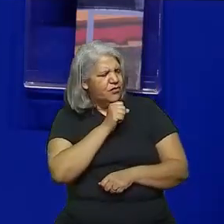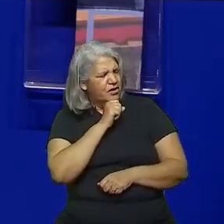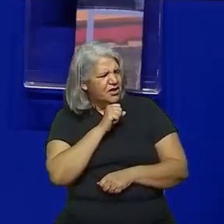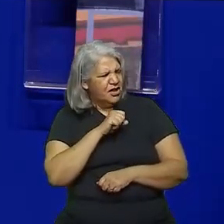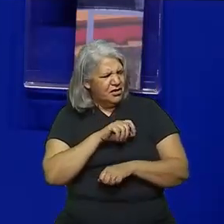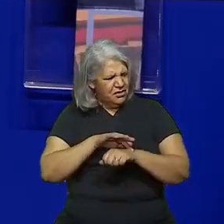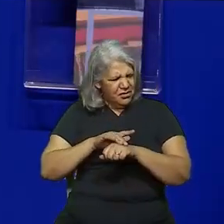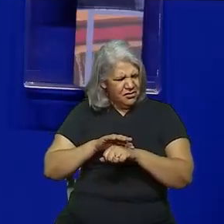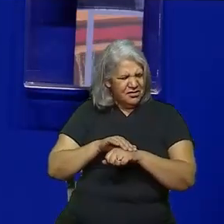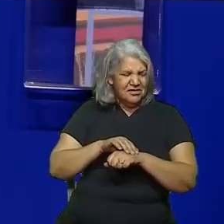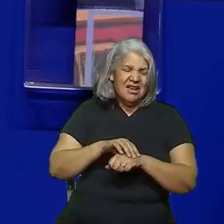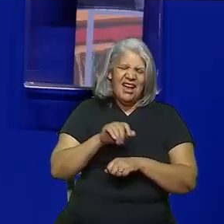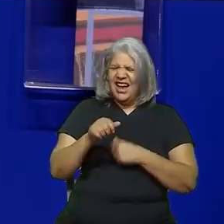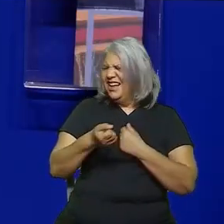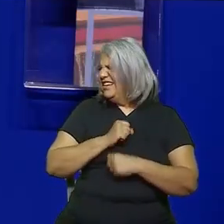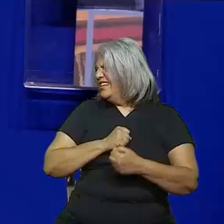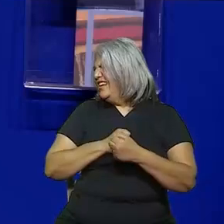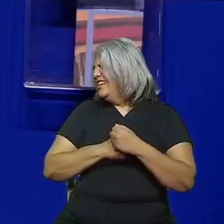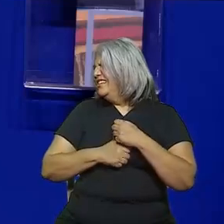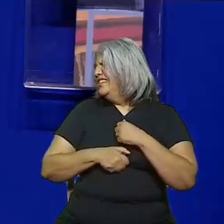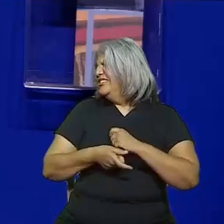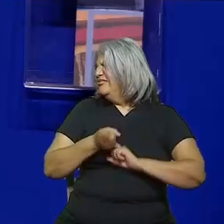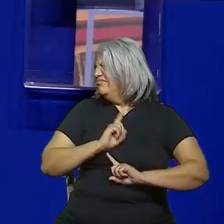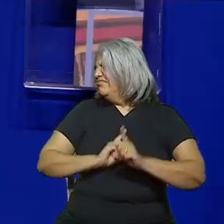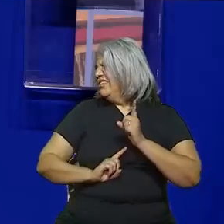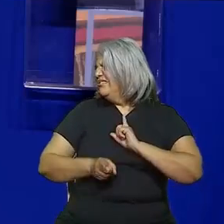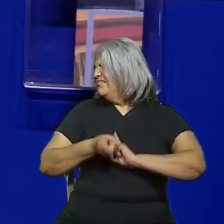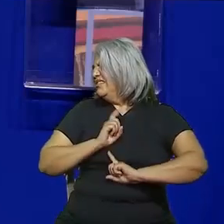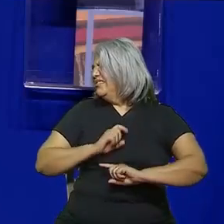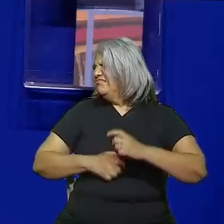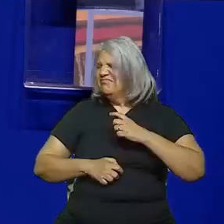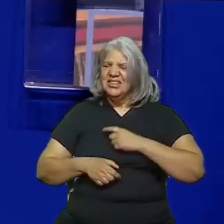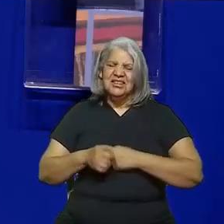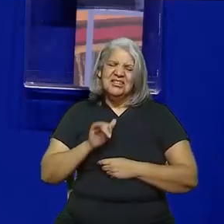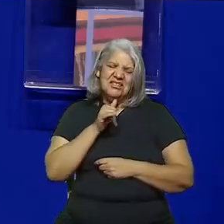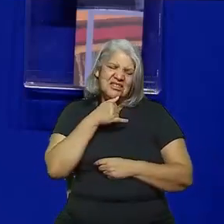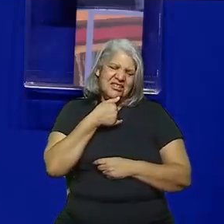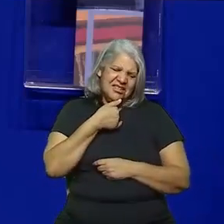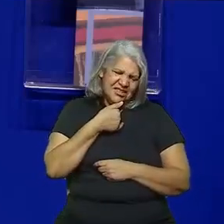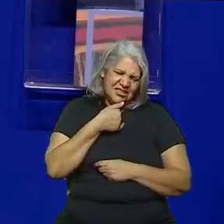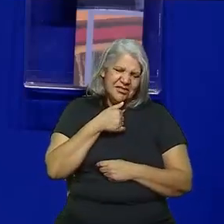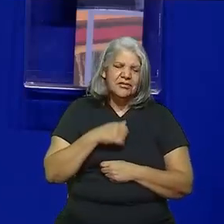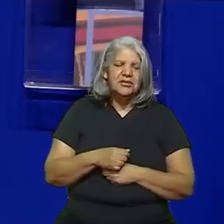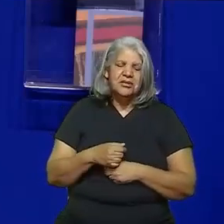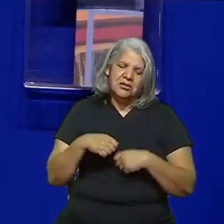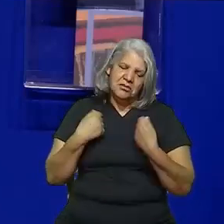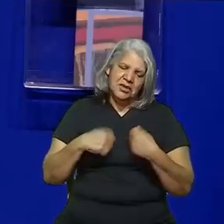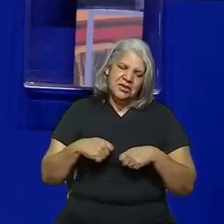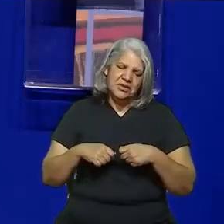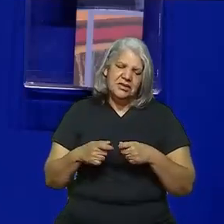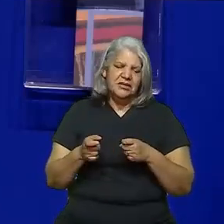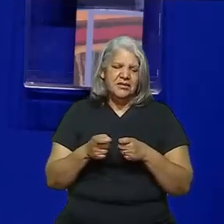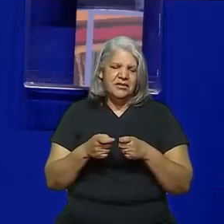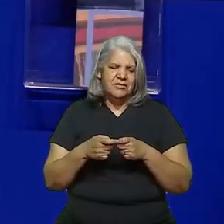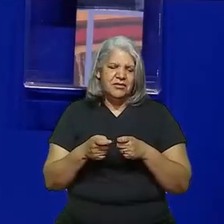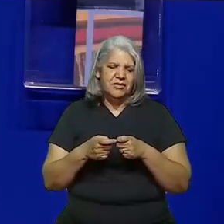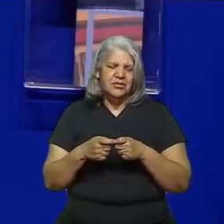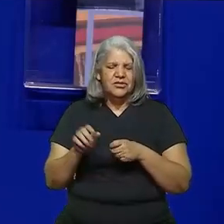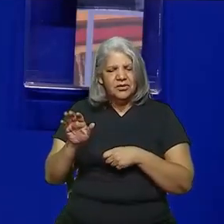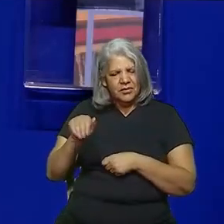com melancolia. Eu falei, melancolia? Aí minha avó falou, o médico, né? Porque tinha um médico que chegava em 1